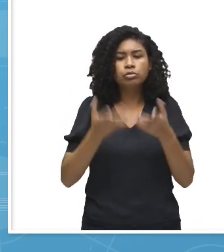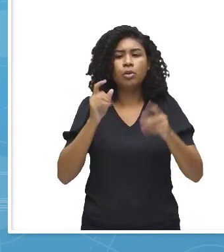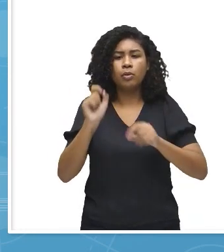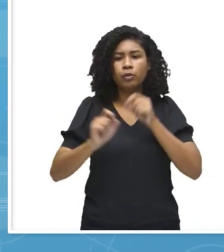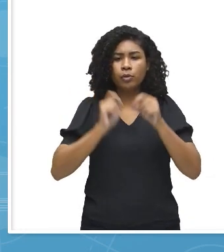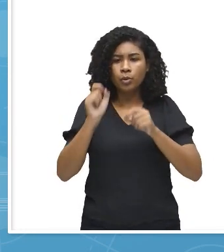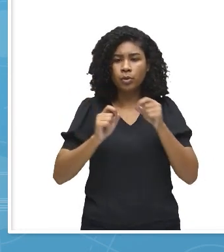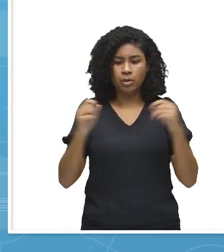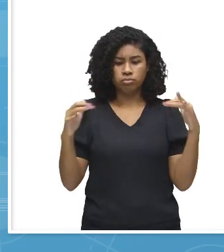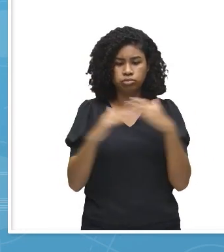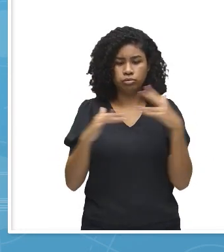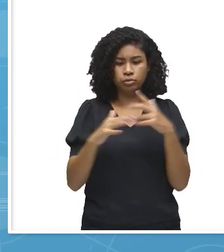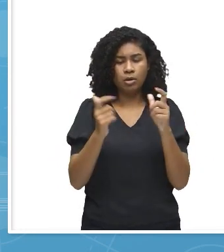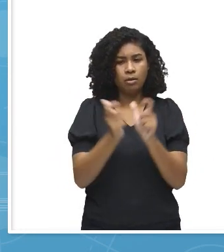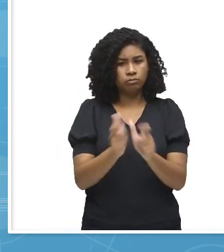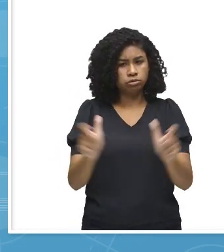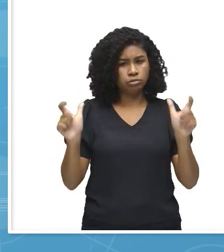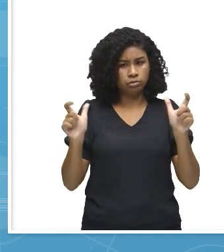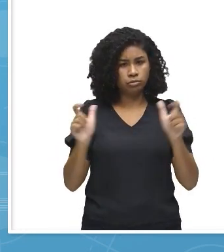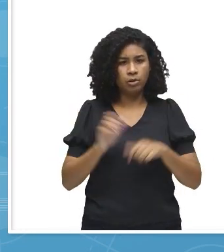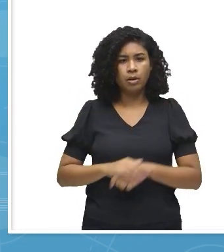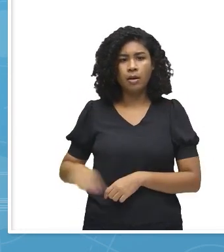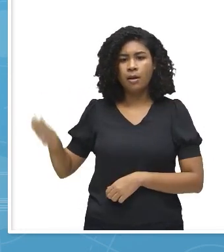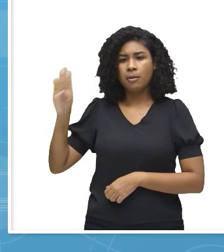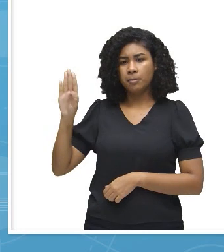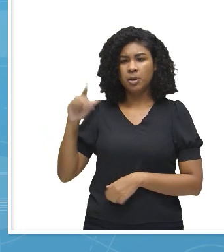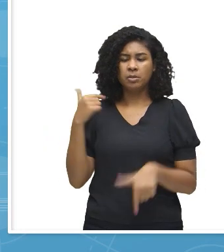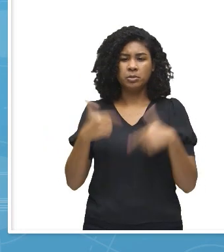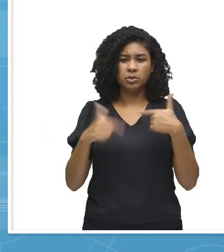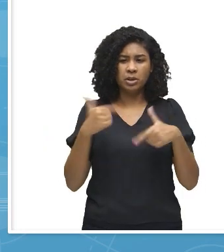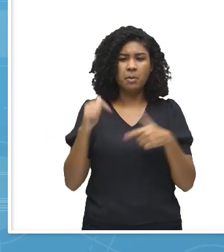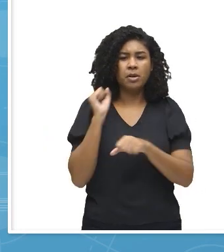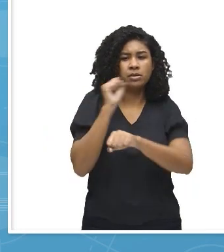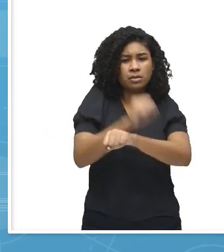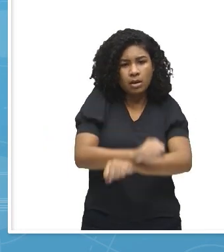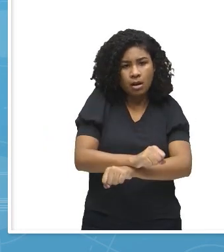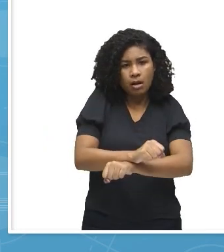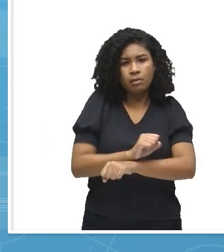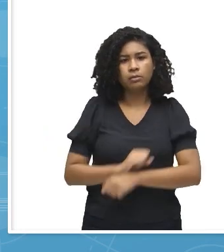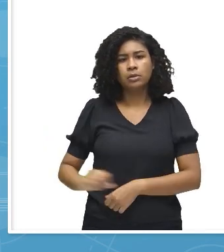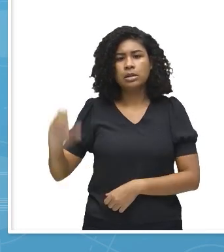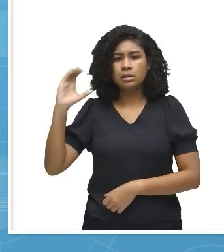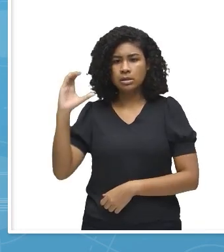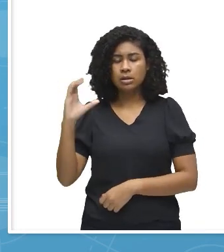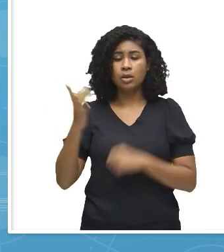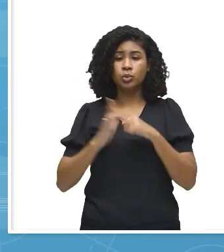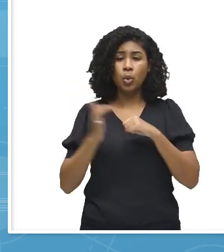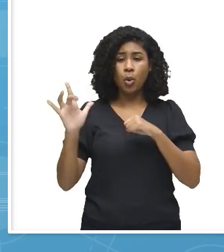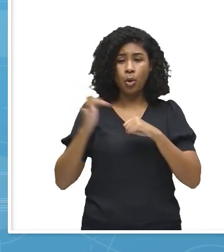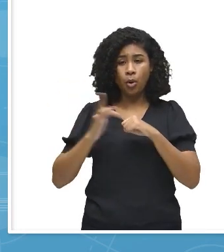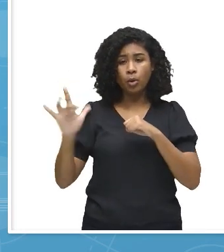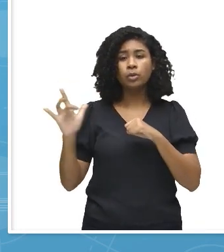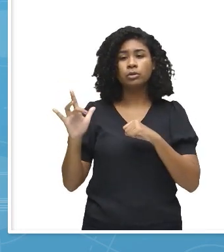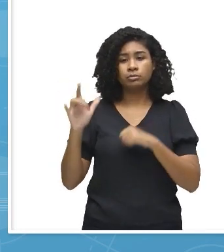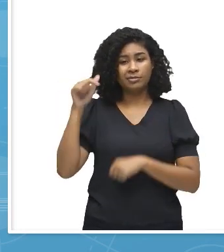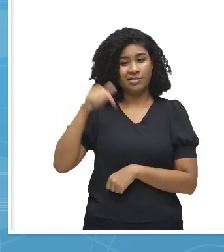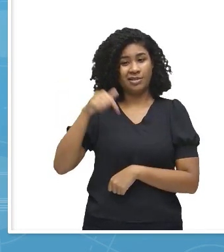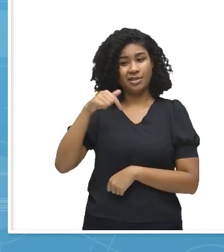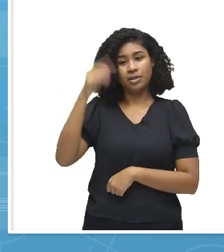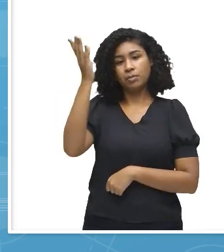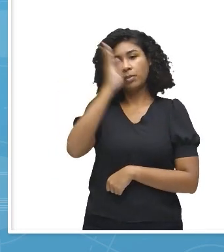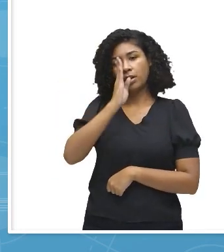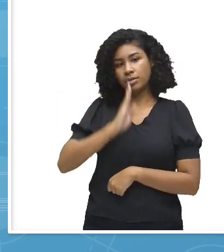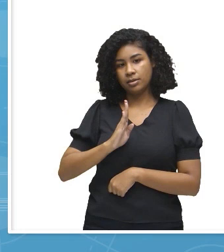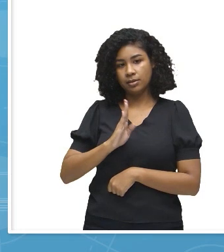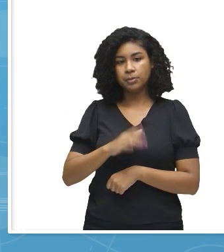gente já tem aí um pouco sobre o trabalho escravo. Letra C, sobre a atividade aí do ouro no Brasil, né, com relação à